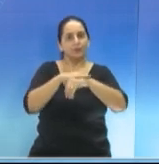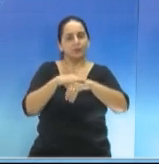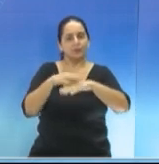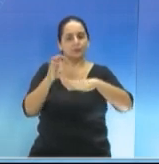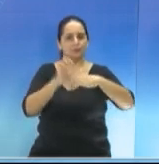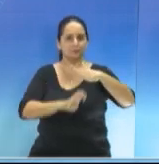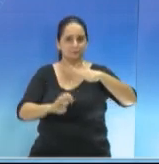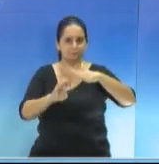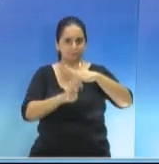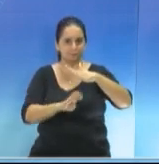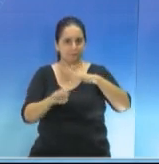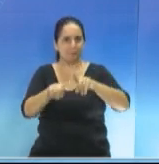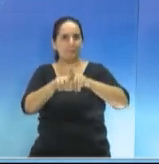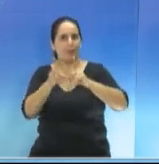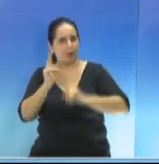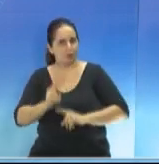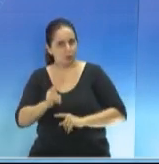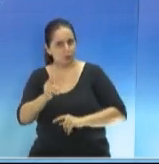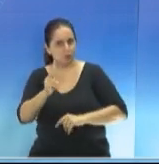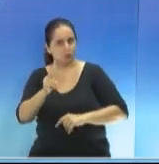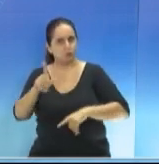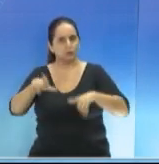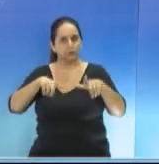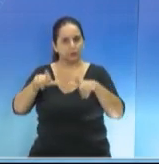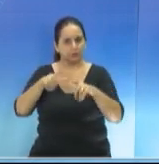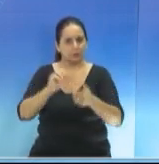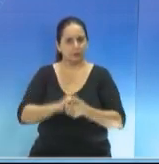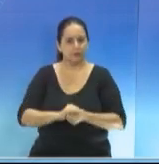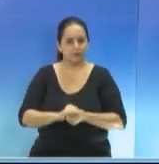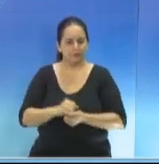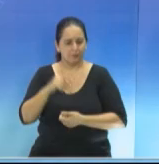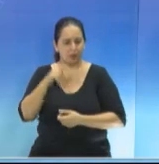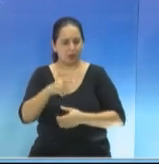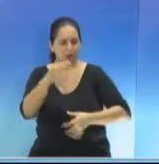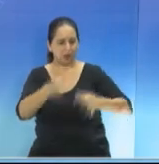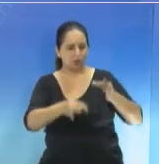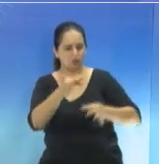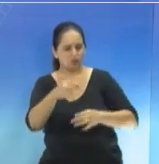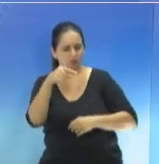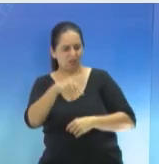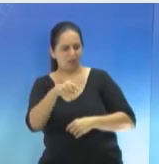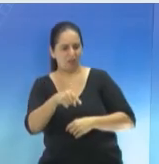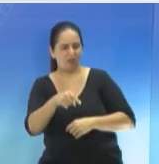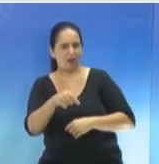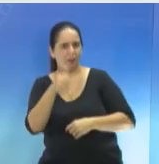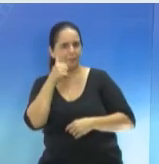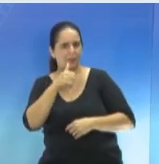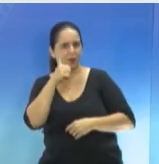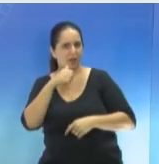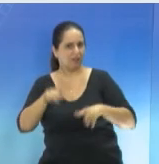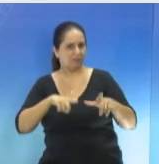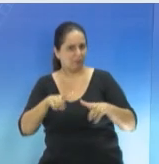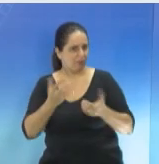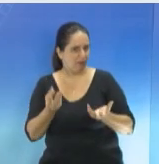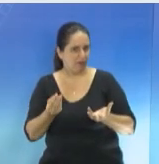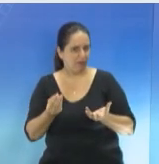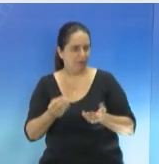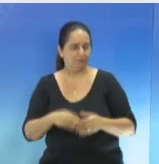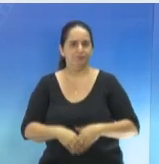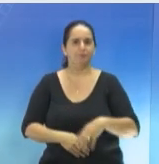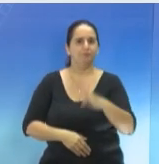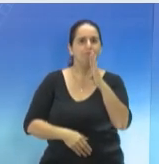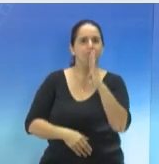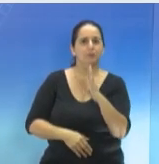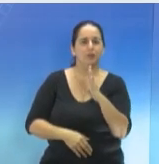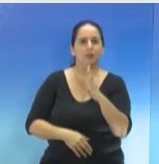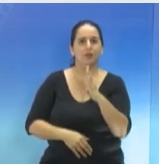tagarelando, mas trabalhando. Faz um julgamento? Vocês perceberam isso? Não, né? B. Relatos